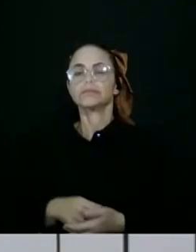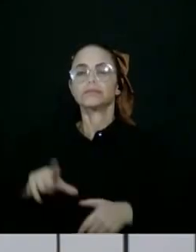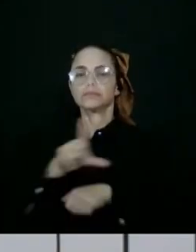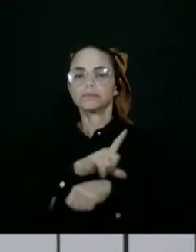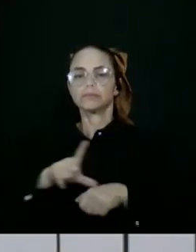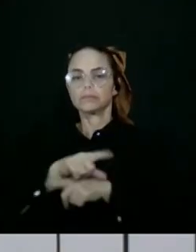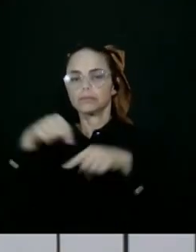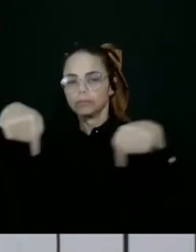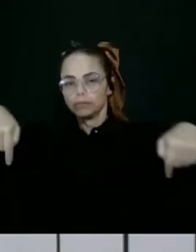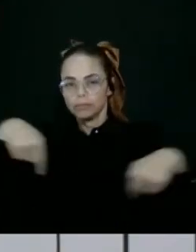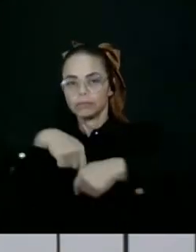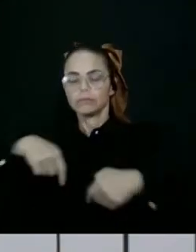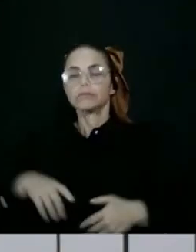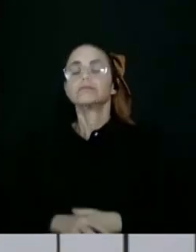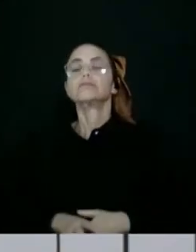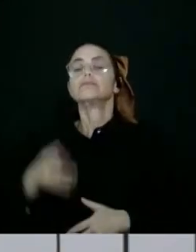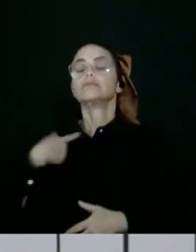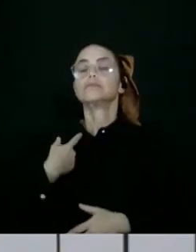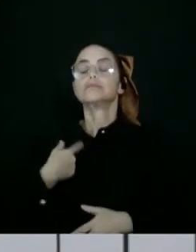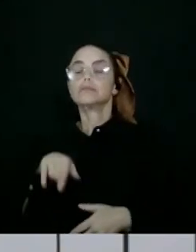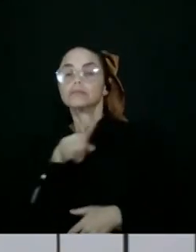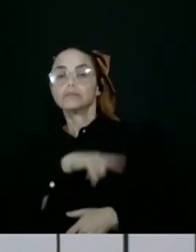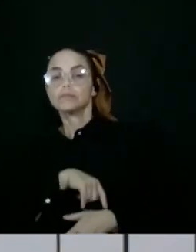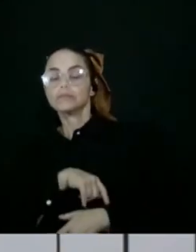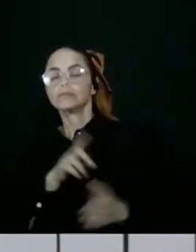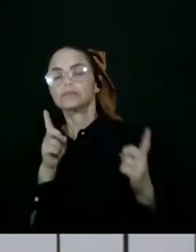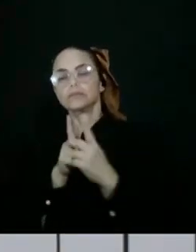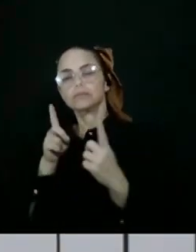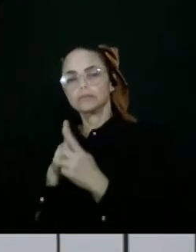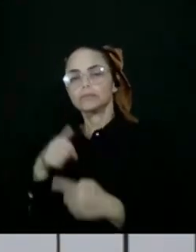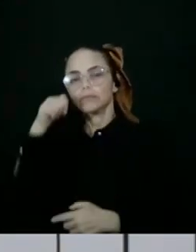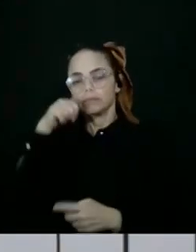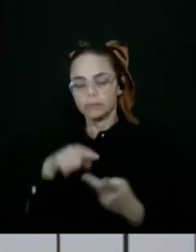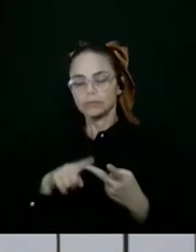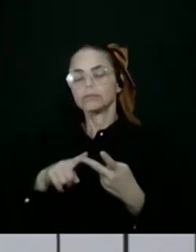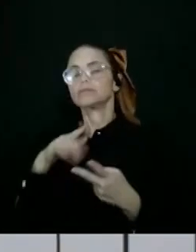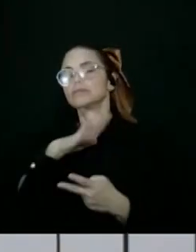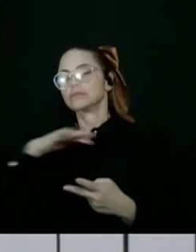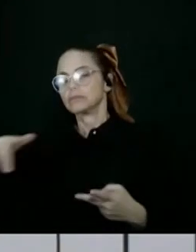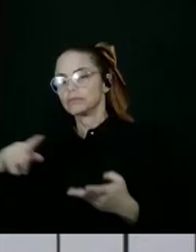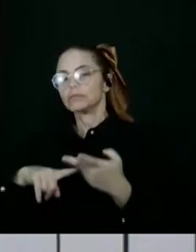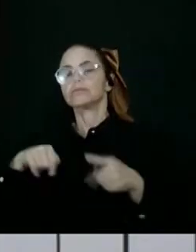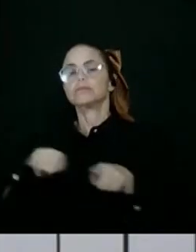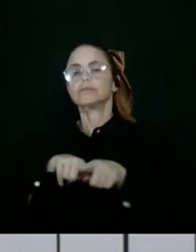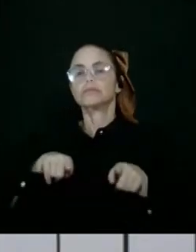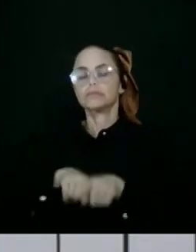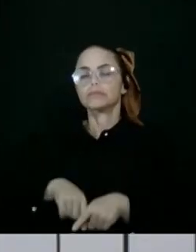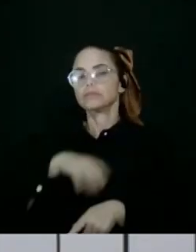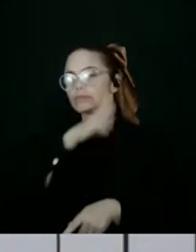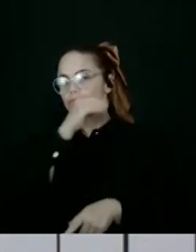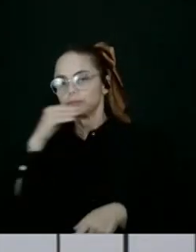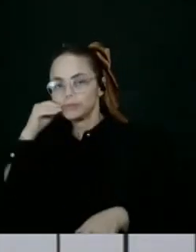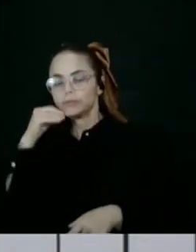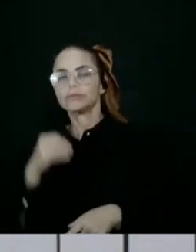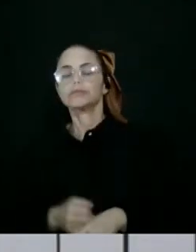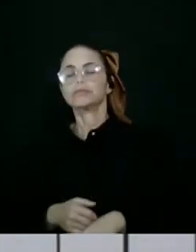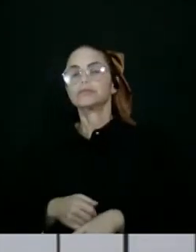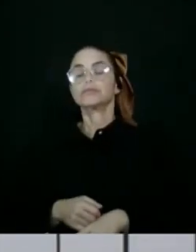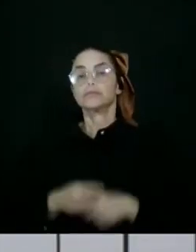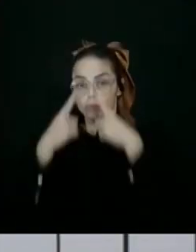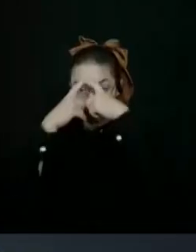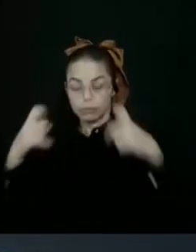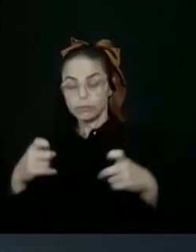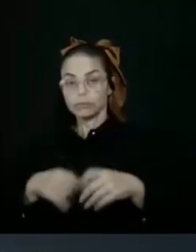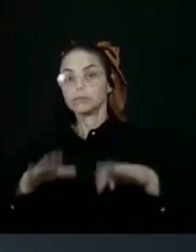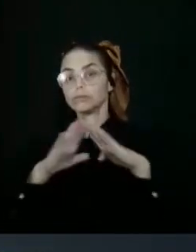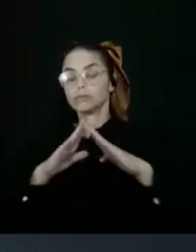Esse espaço é destinado ao atendimento de mulheres, crianças e também adolescentes vítimas de violência doméstica e